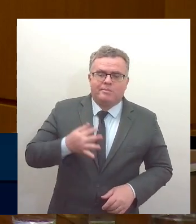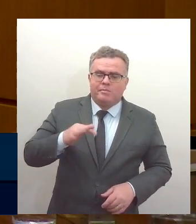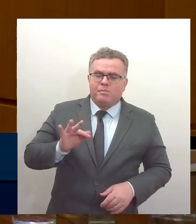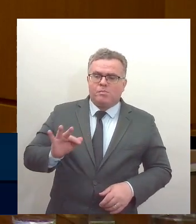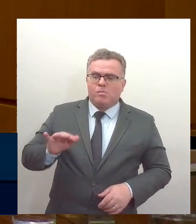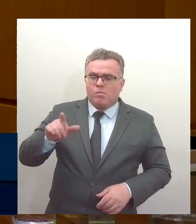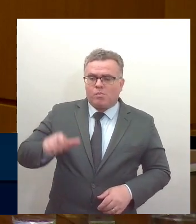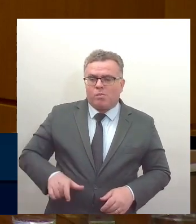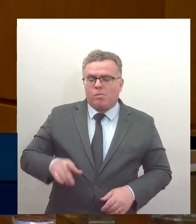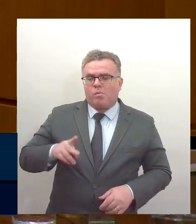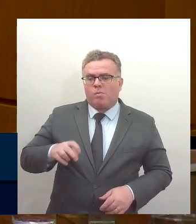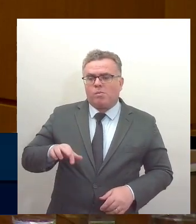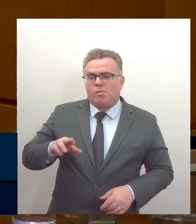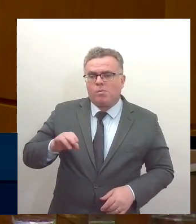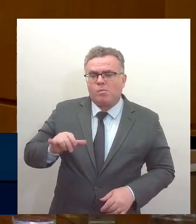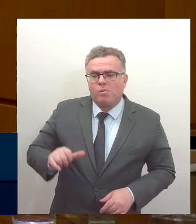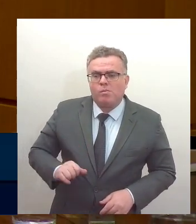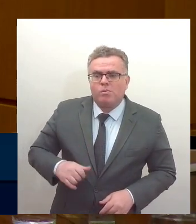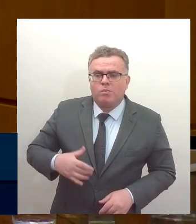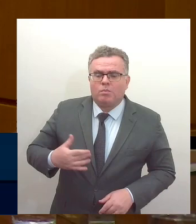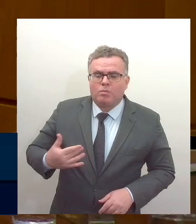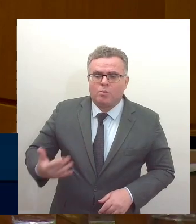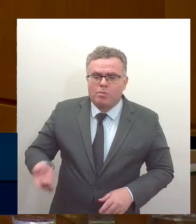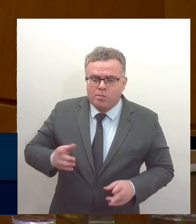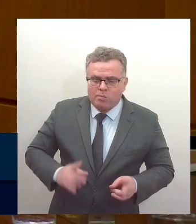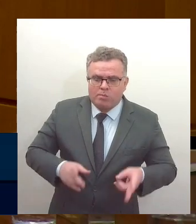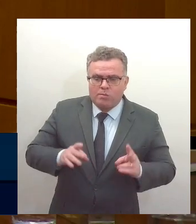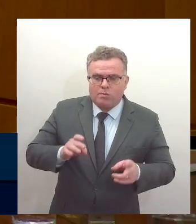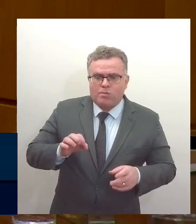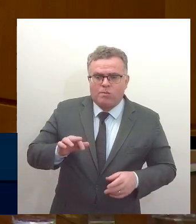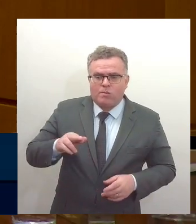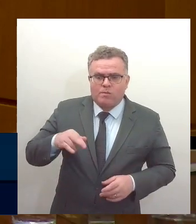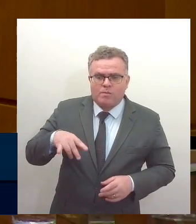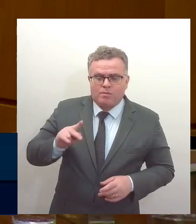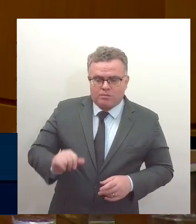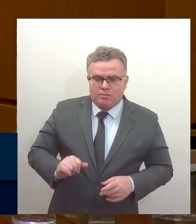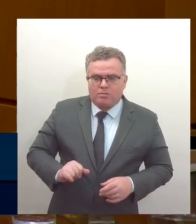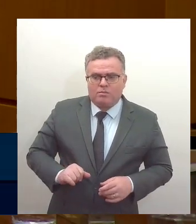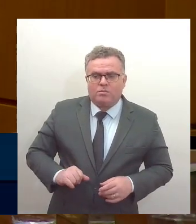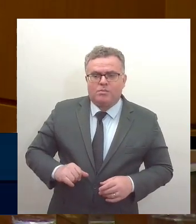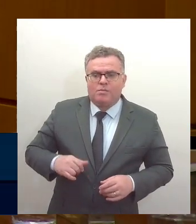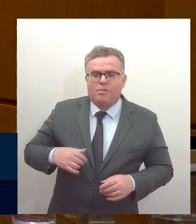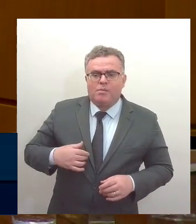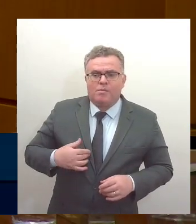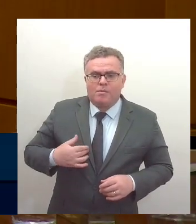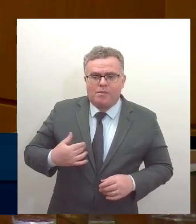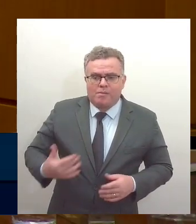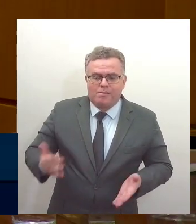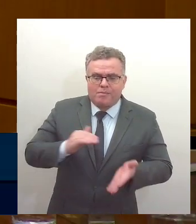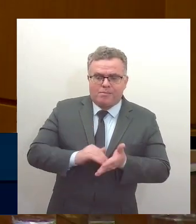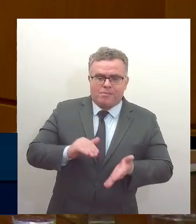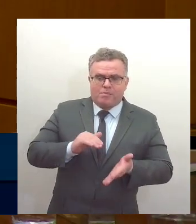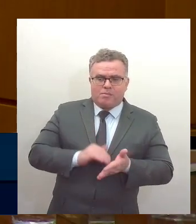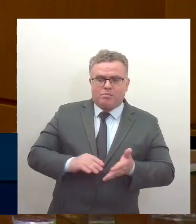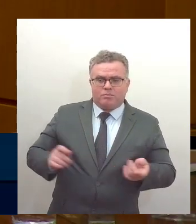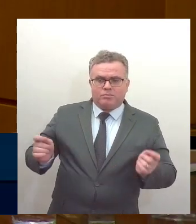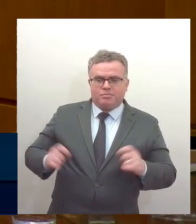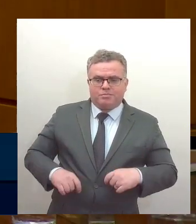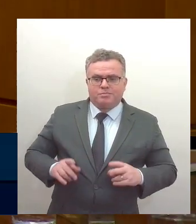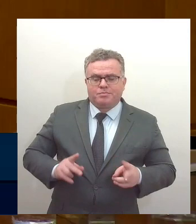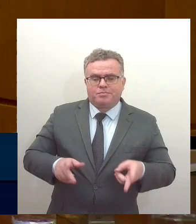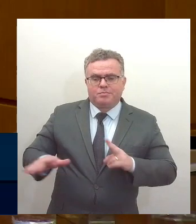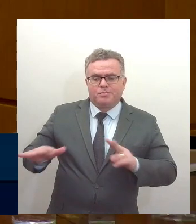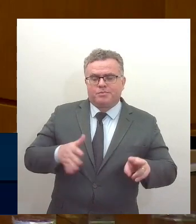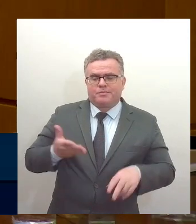e Érica Mitidieri, né, que é a secretária do Estado. A semana passada me reuni com ela para debater